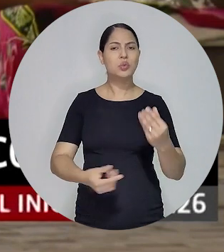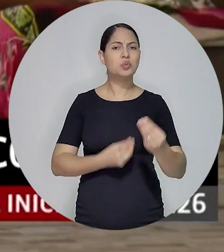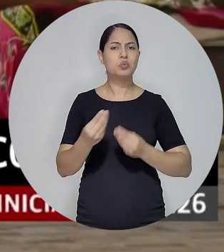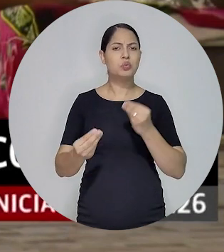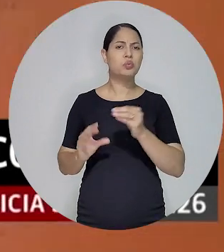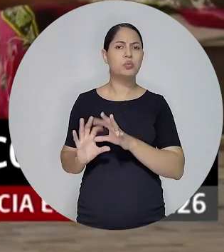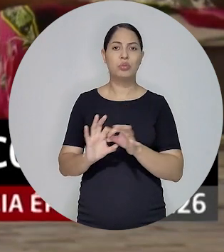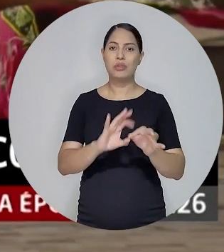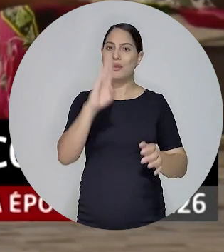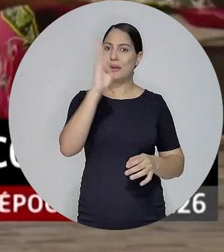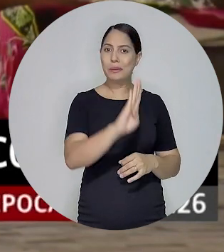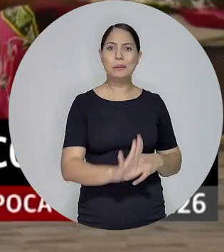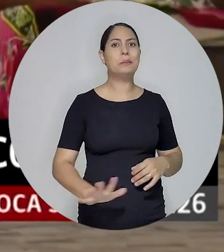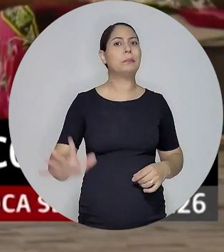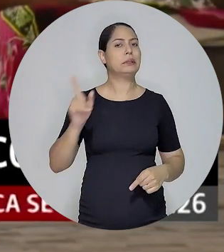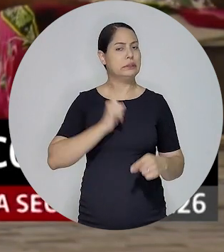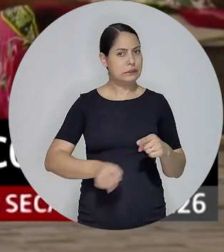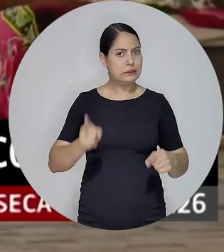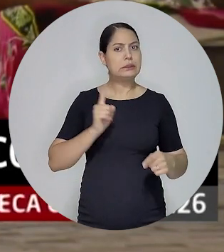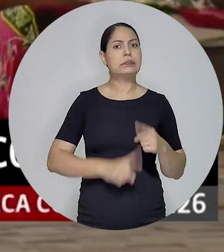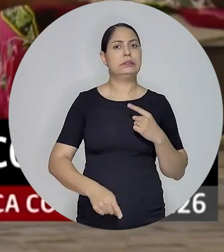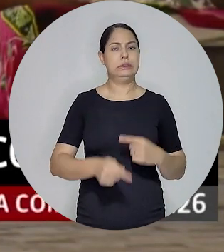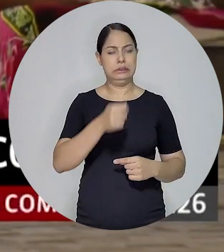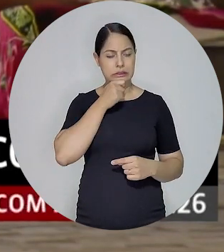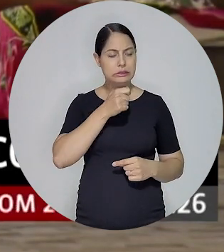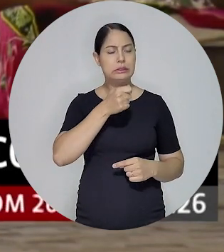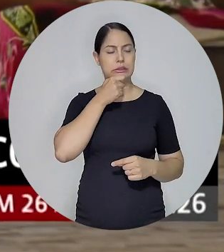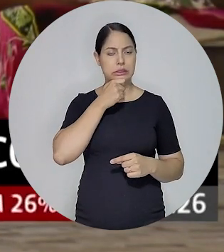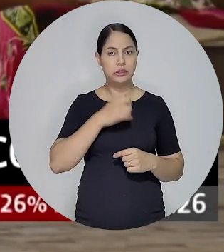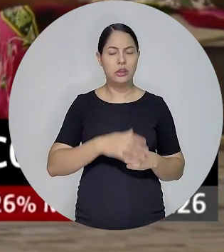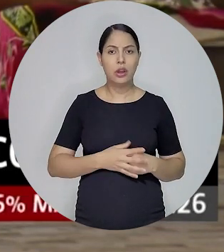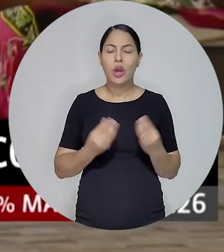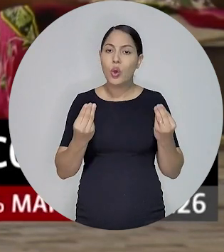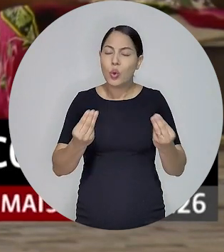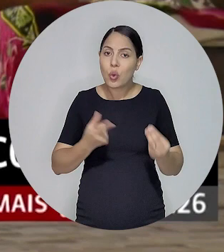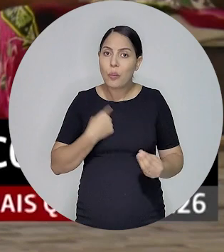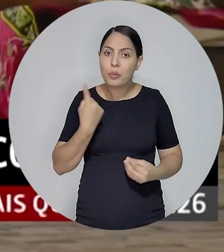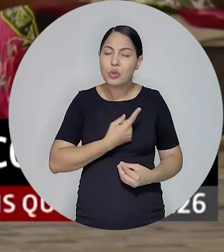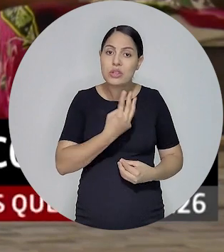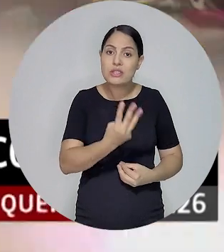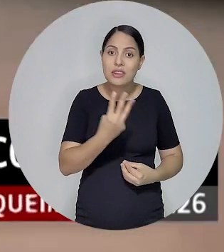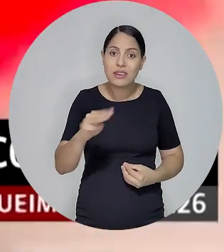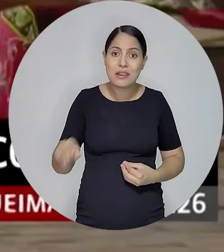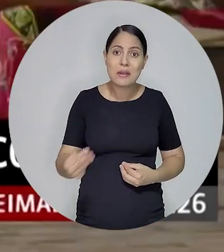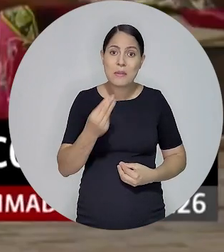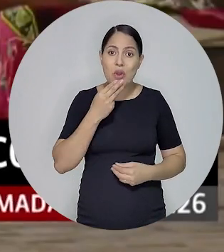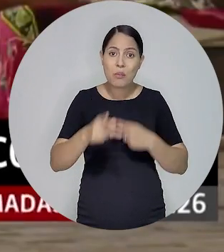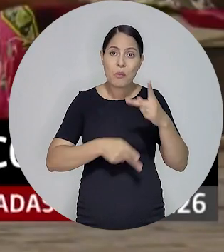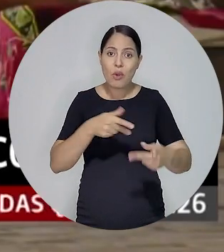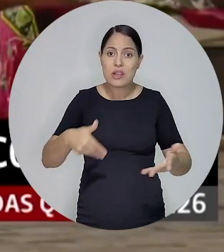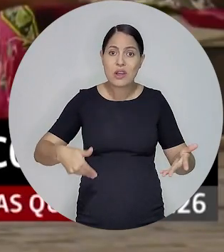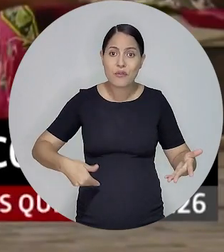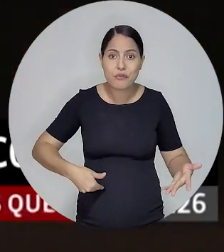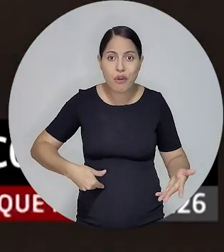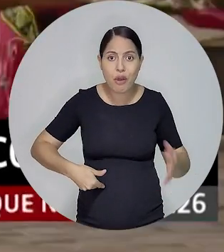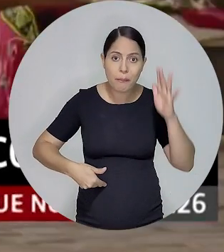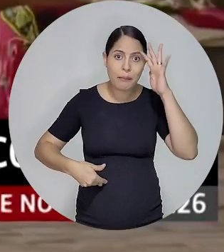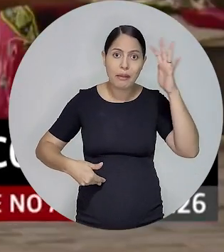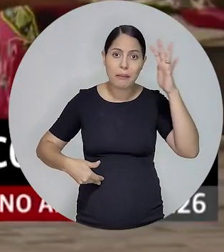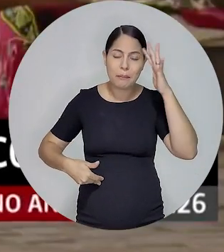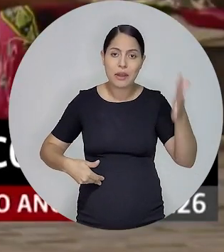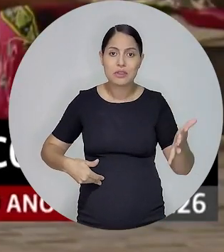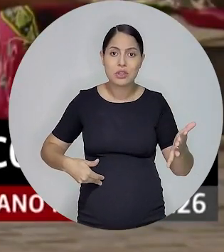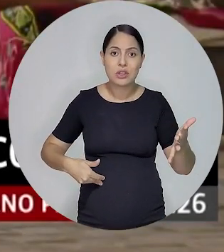numa escala do tamanho do problema que a gente tem hoje. É inadmissível que a gente tenha 33 milhões de pessoas com